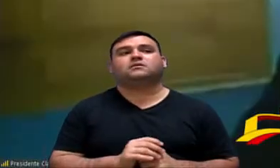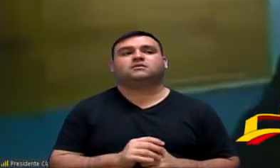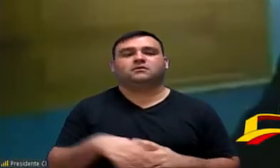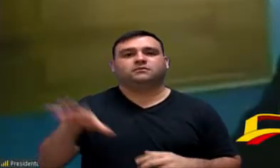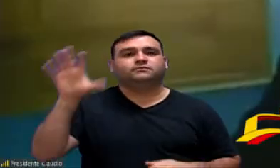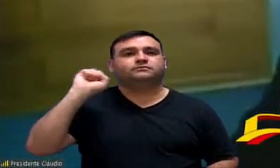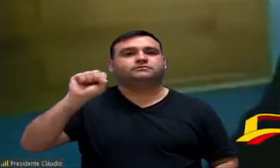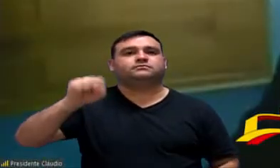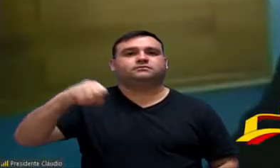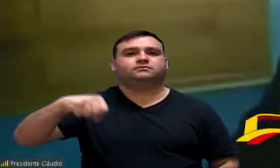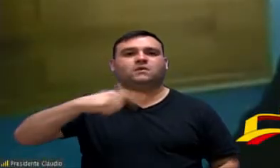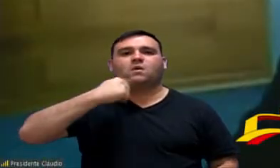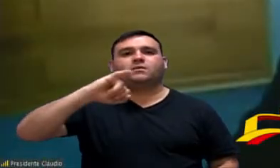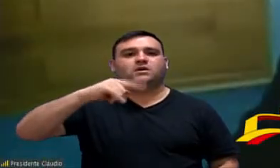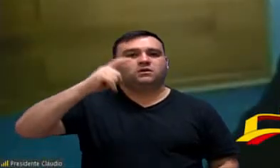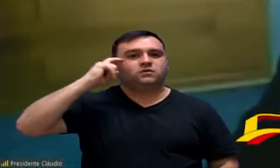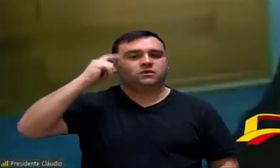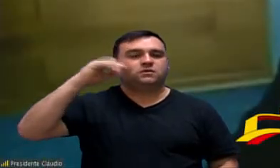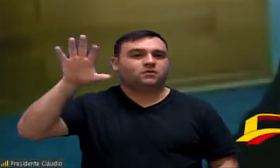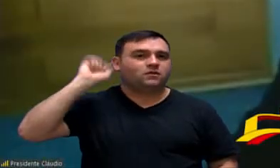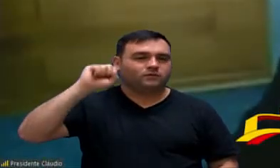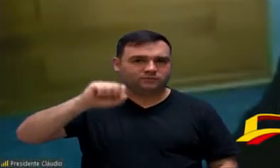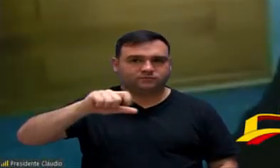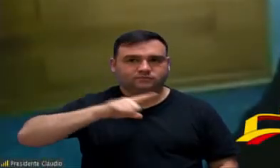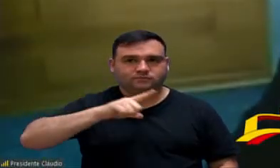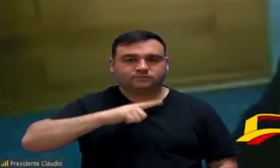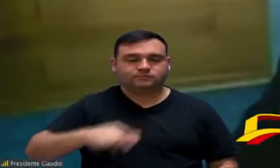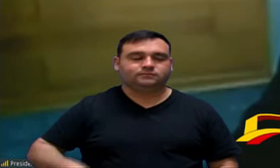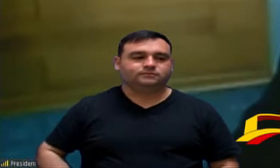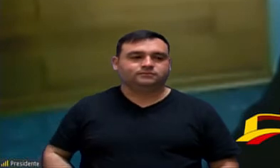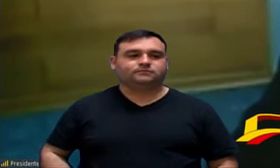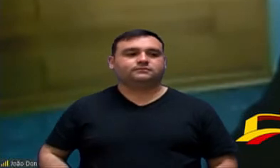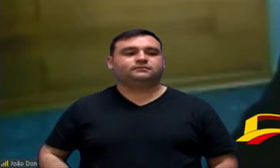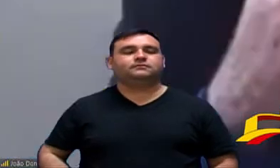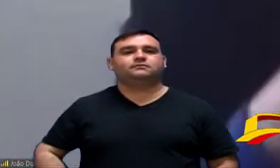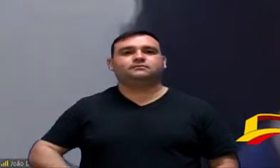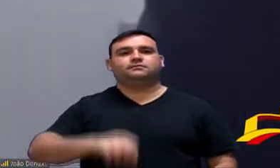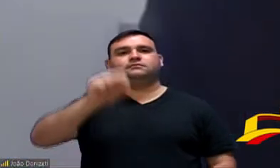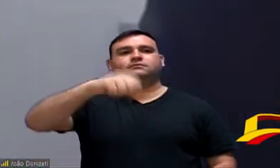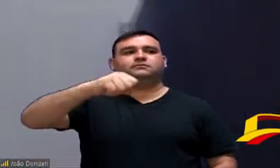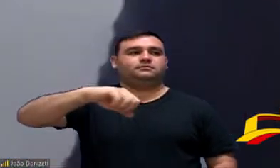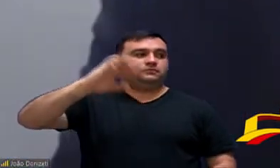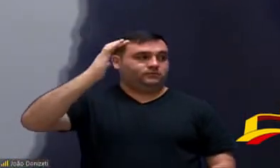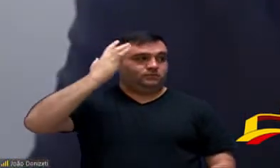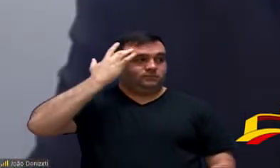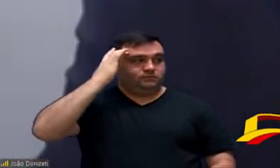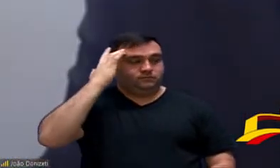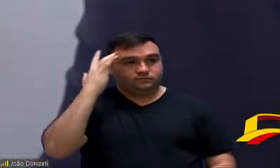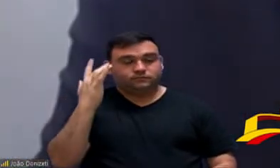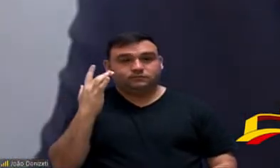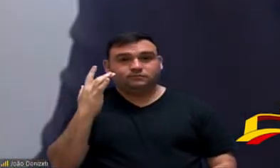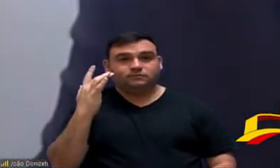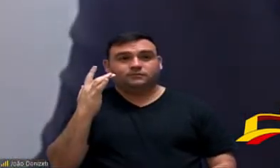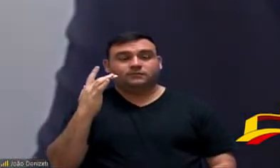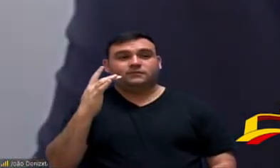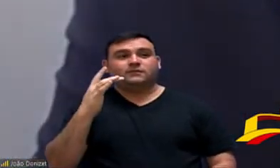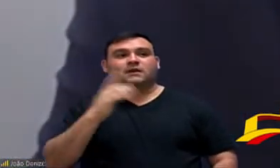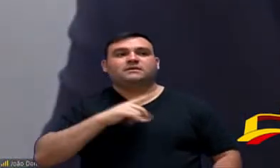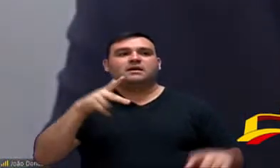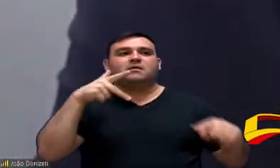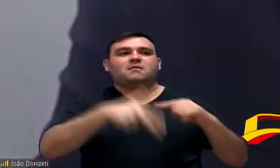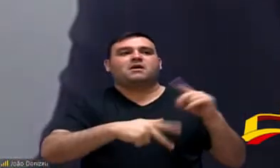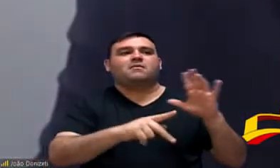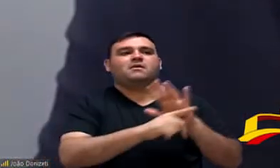Ouve sim, João está ouvindo, né, Joãozinho? Estou sim, eu acho que está tendo um boicote lá